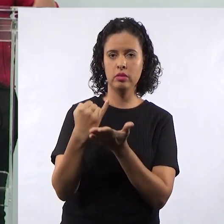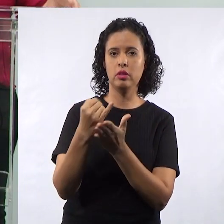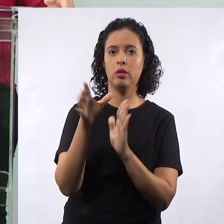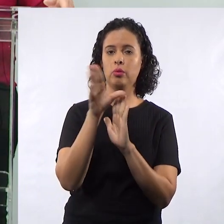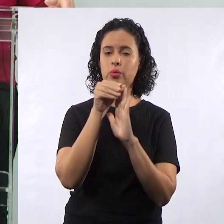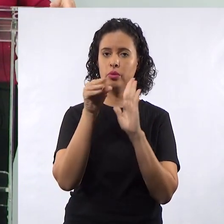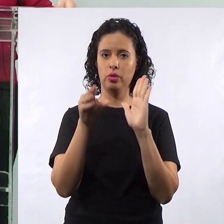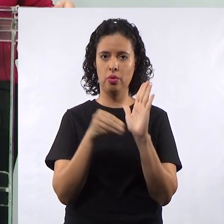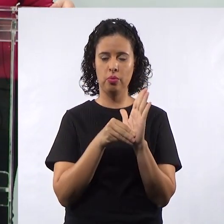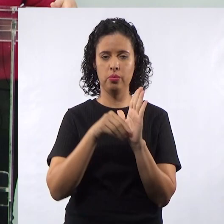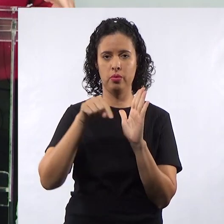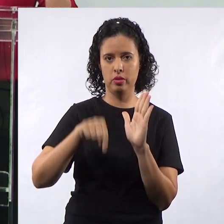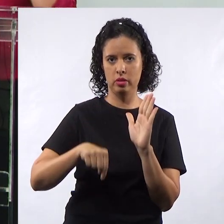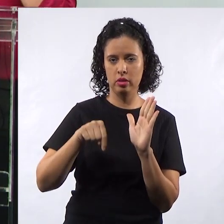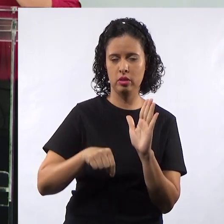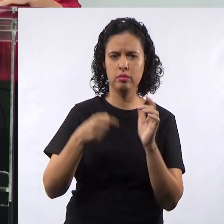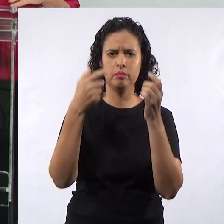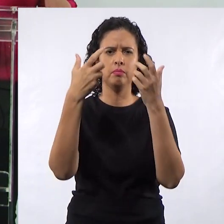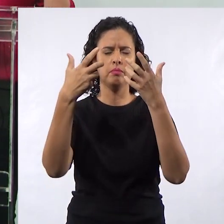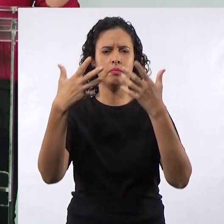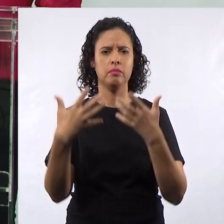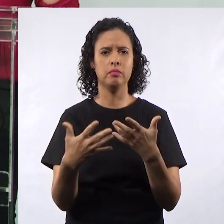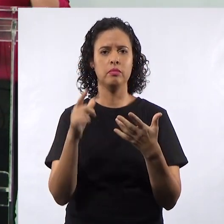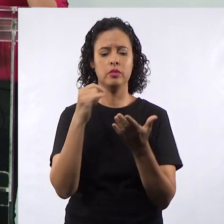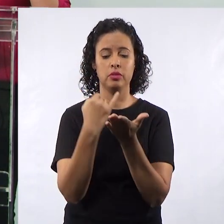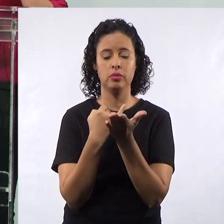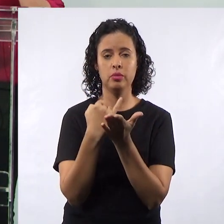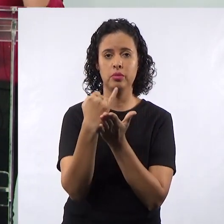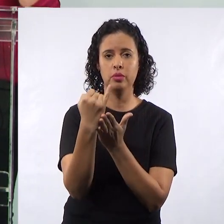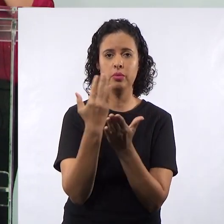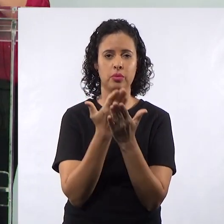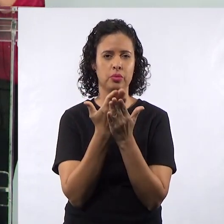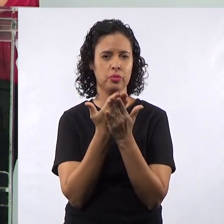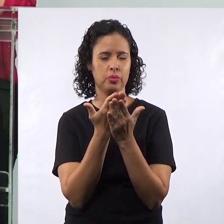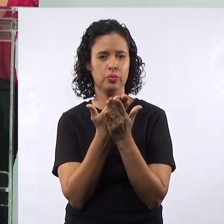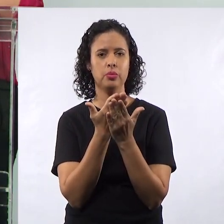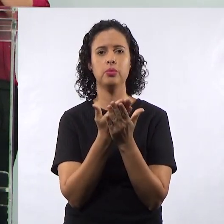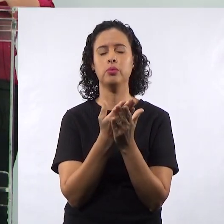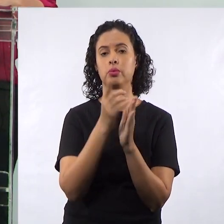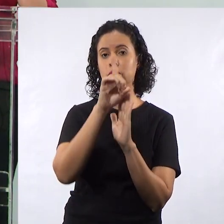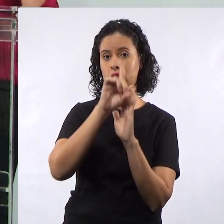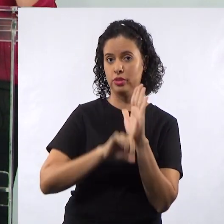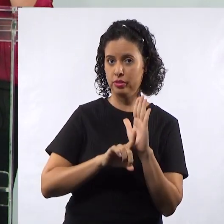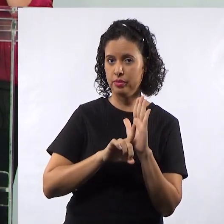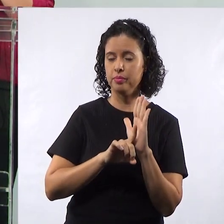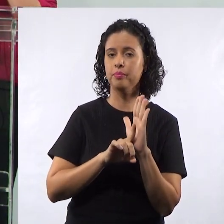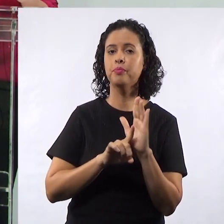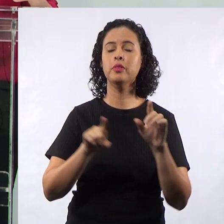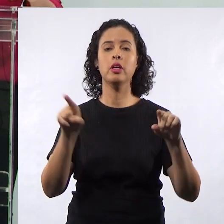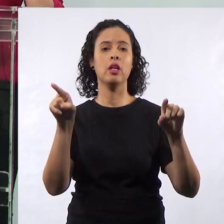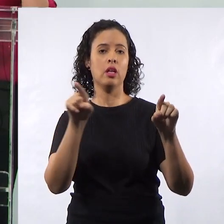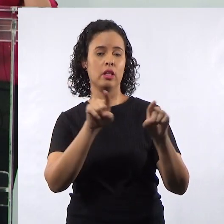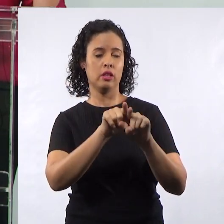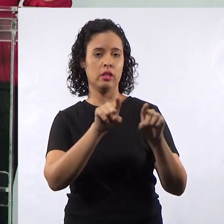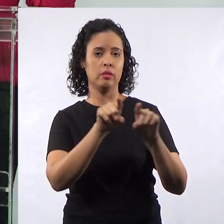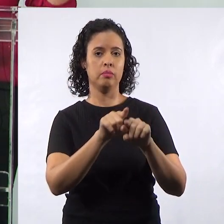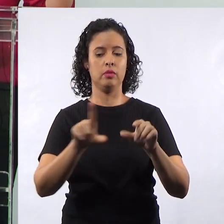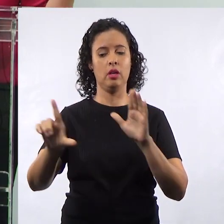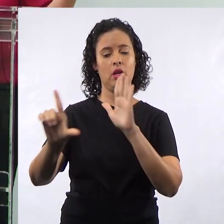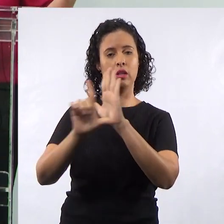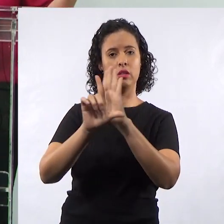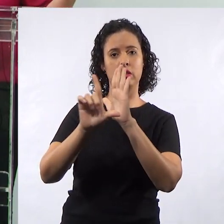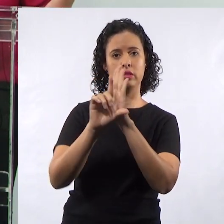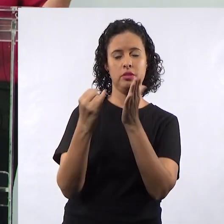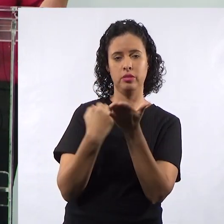ao nosso conteúdo aqui. Vamos falar sobre a introdução ao estudo do direito, ou seja, vamos conversar também sobre a lei